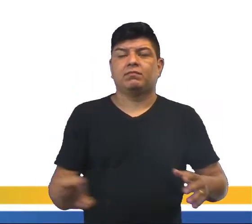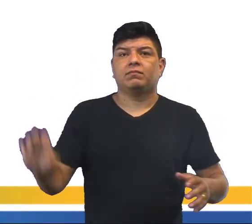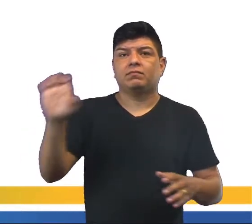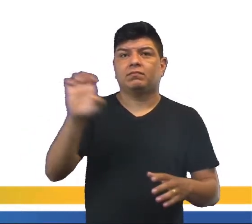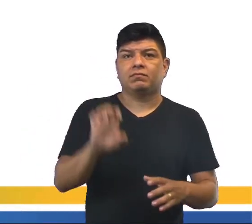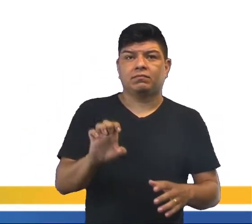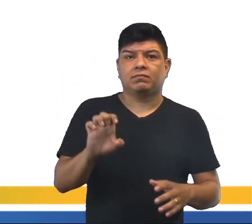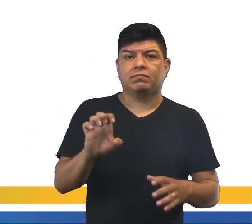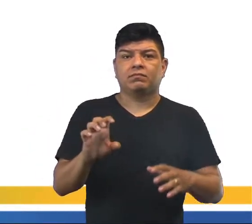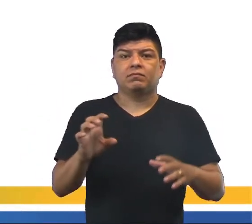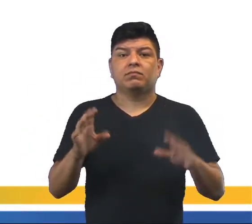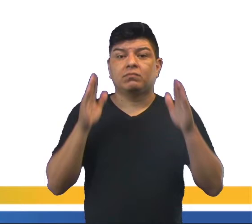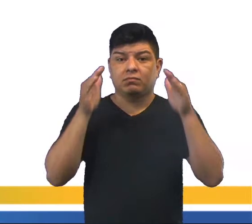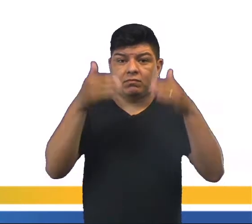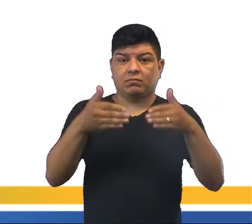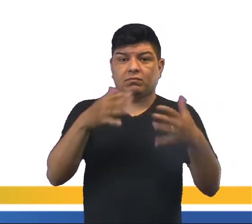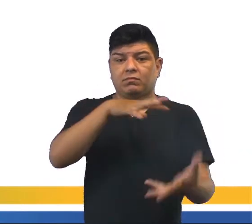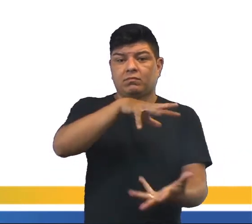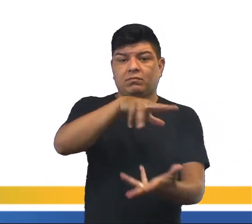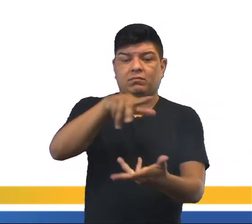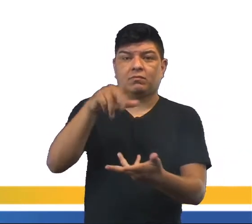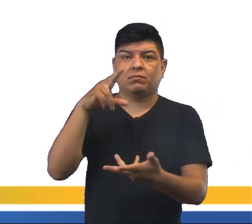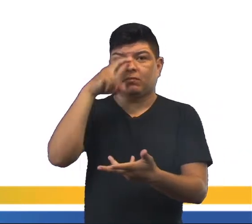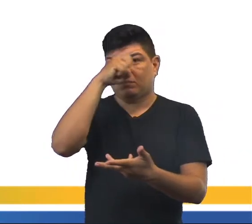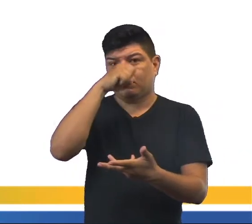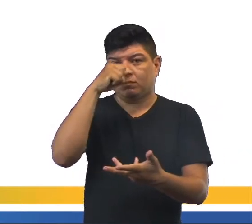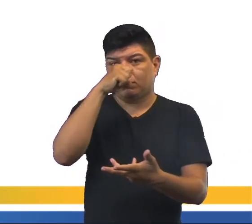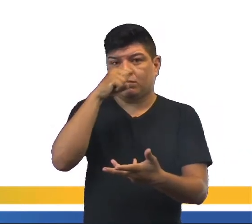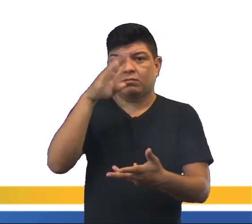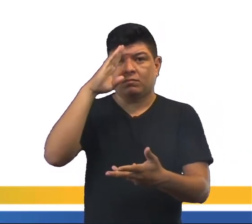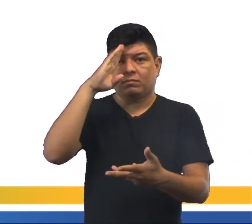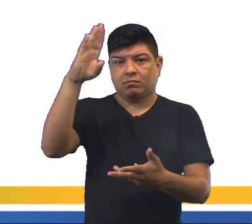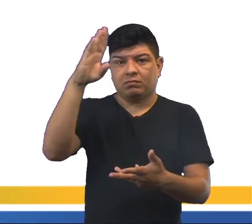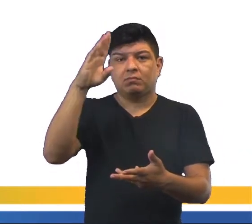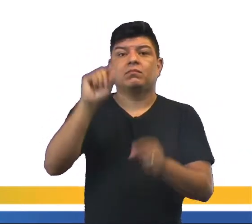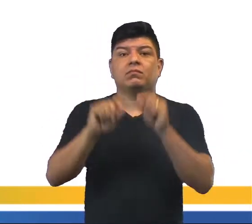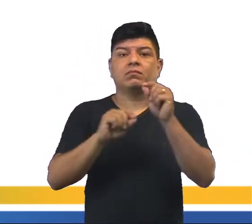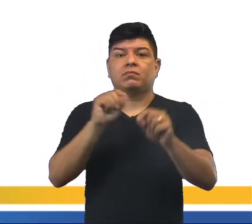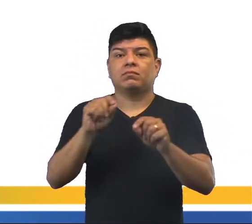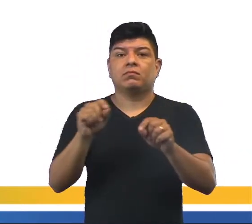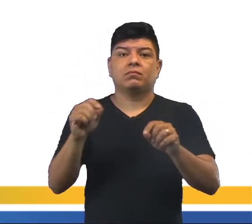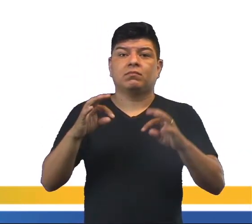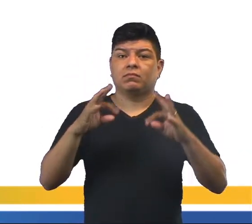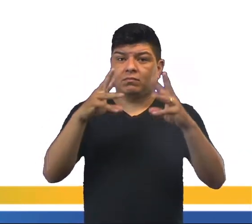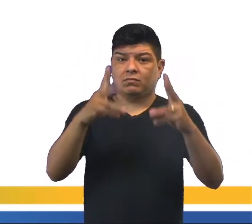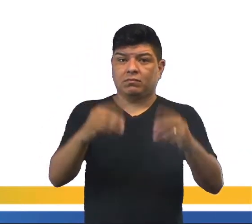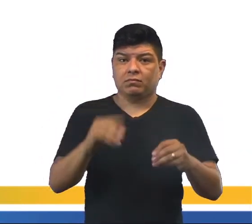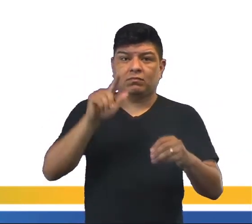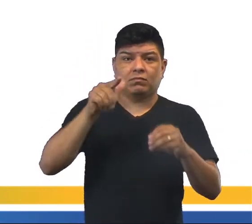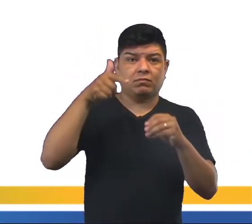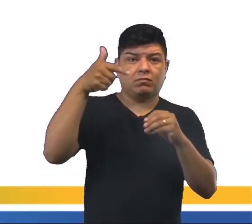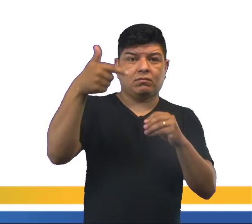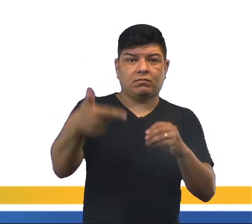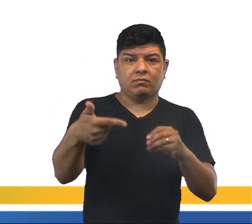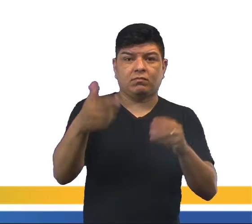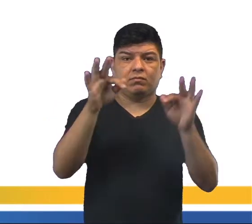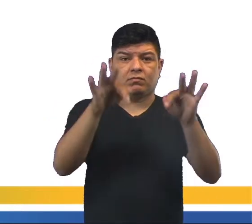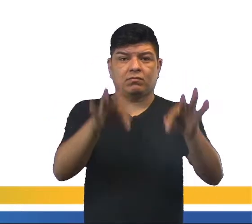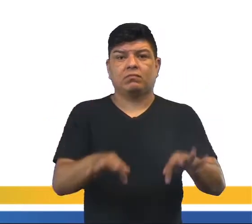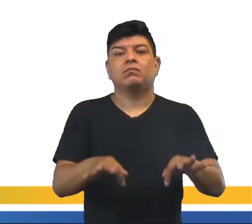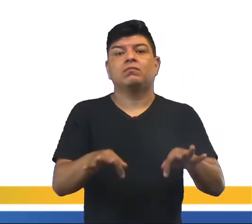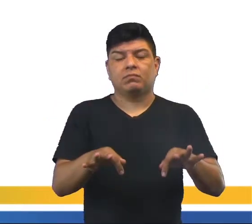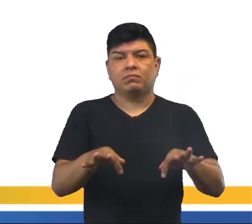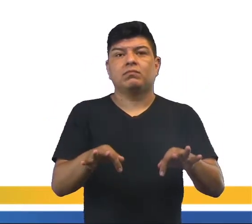como centro de poder do mundo, principalmente com a colonização. Contudo, mesmo após o fim do período